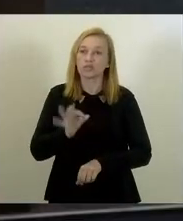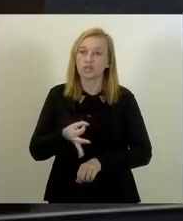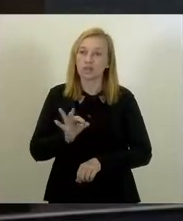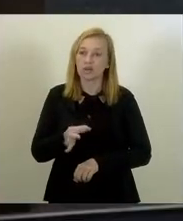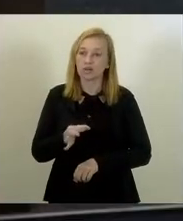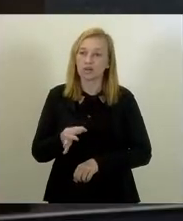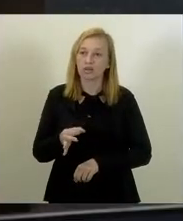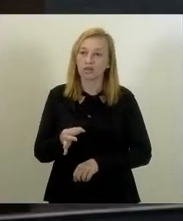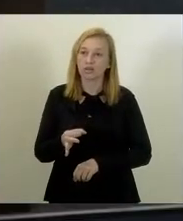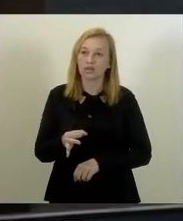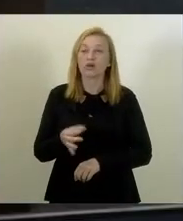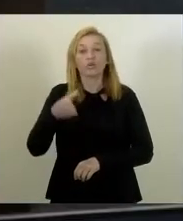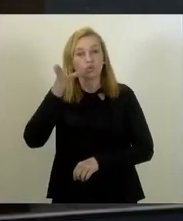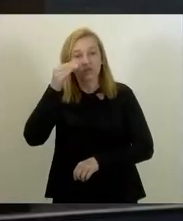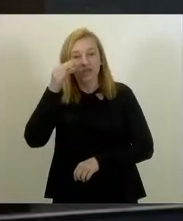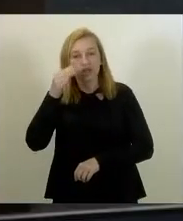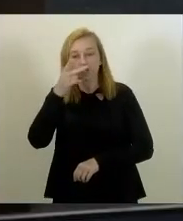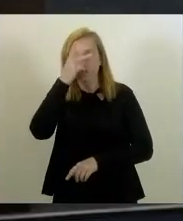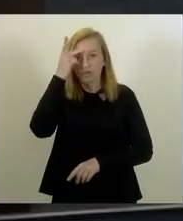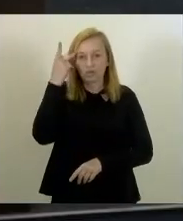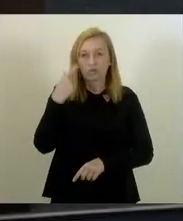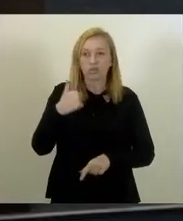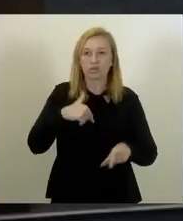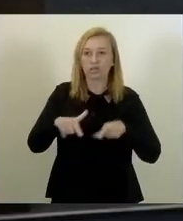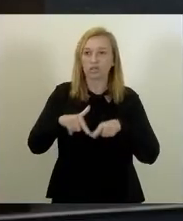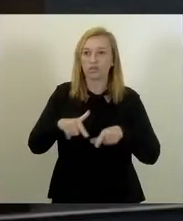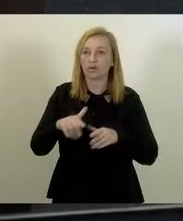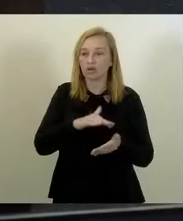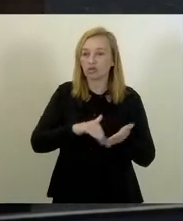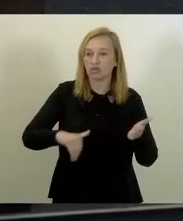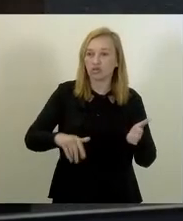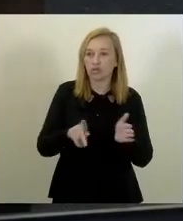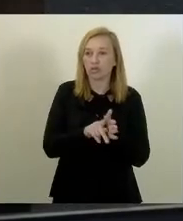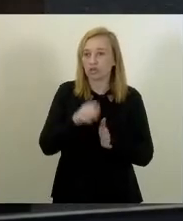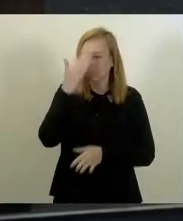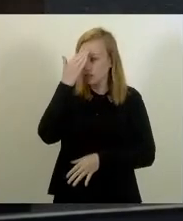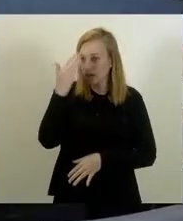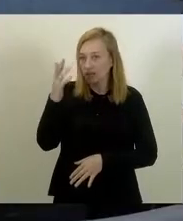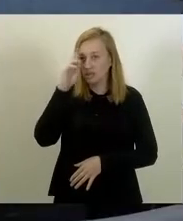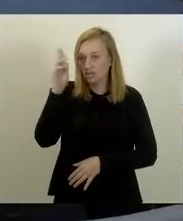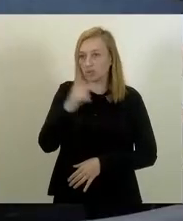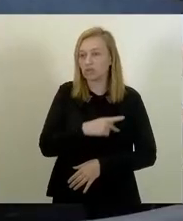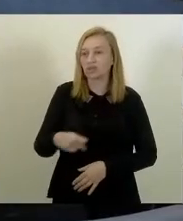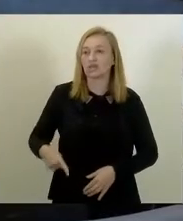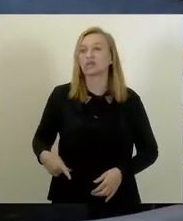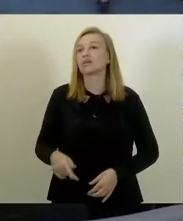que atenda aos interesses dos trabalhadores, e retiro o projeto. Obrigada, presidente.